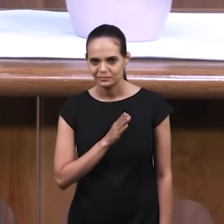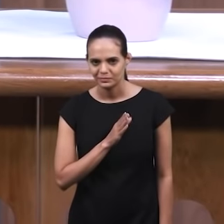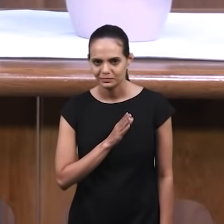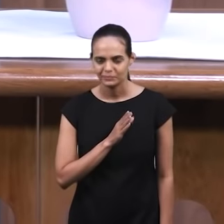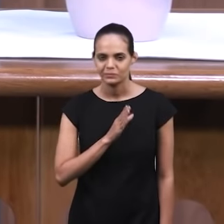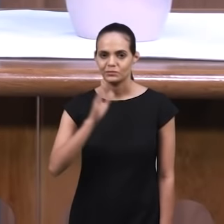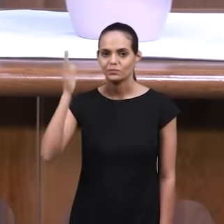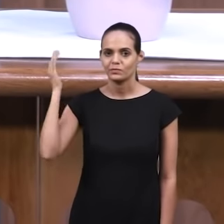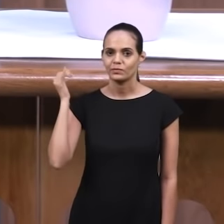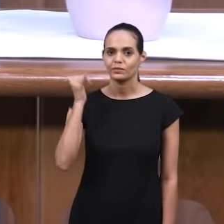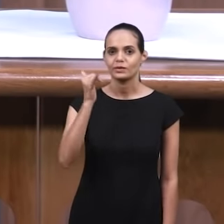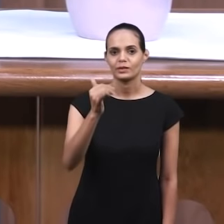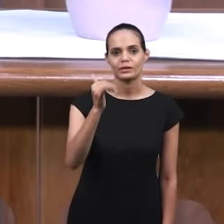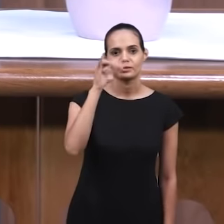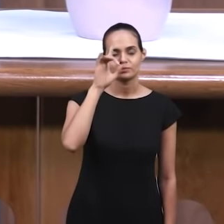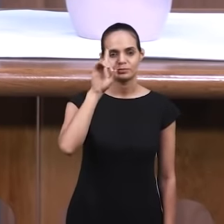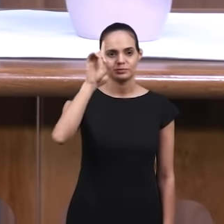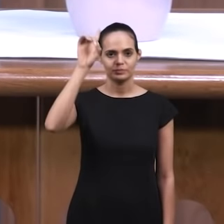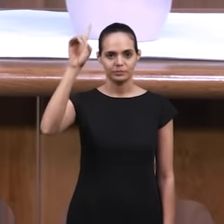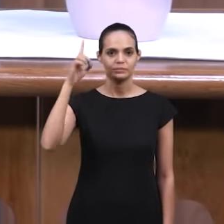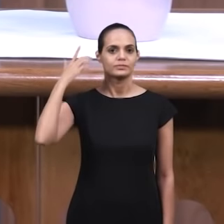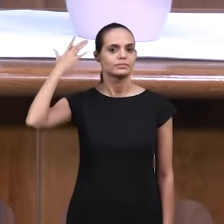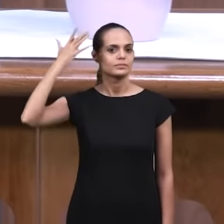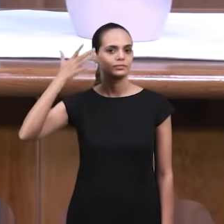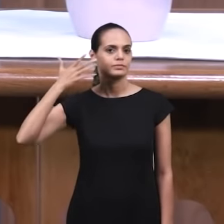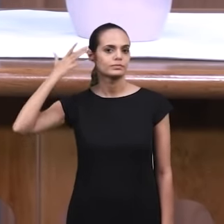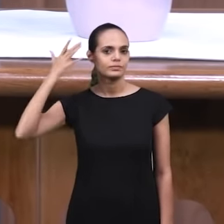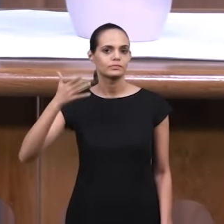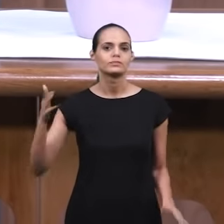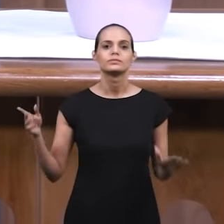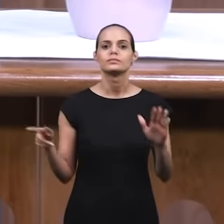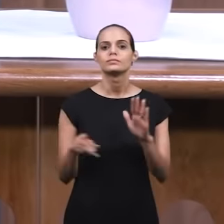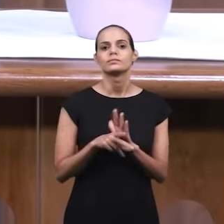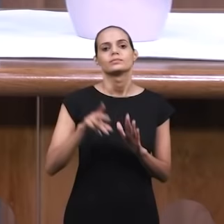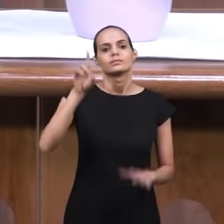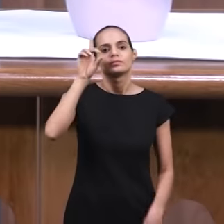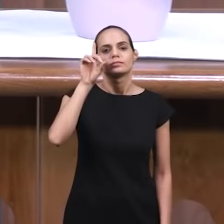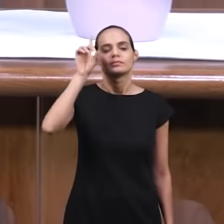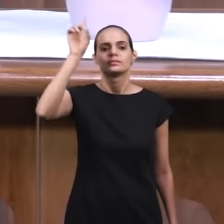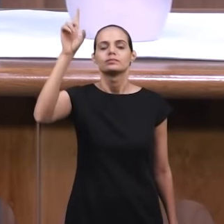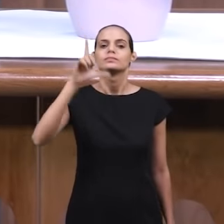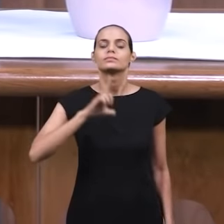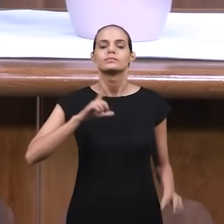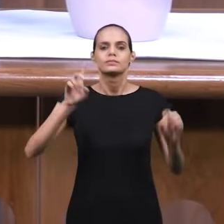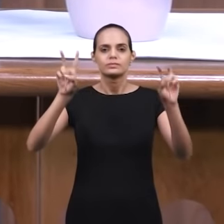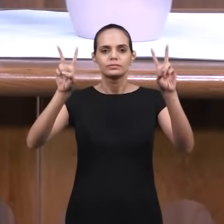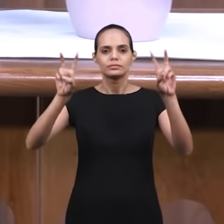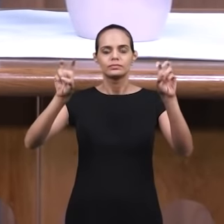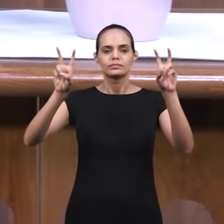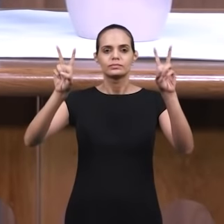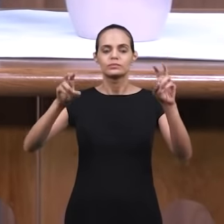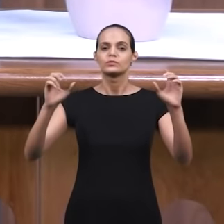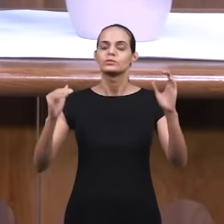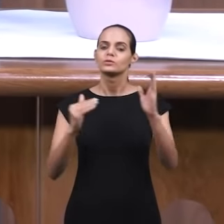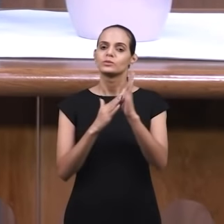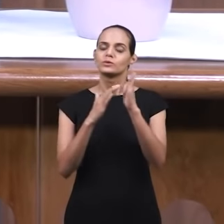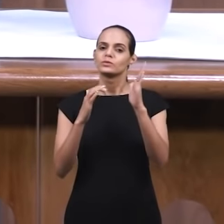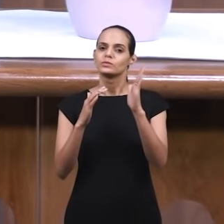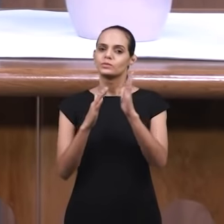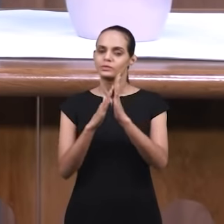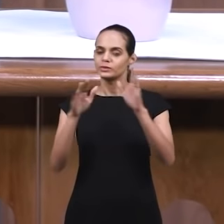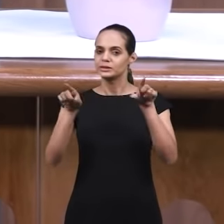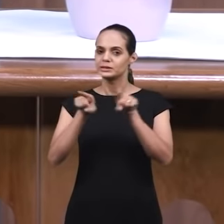Deus. E essa mensagem da parte de Deus, ela tem como tema louvor